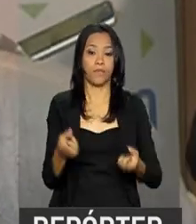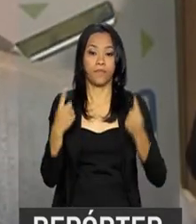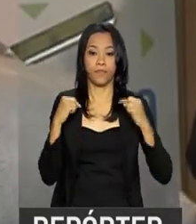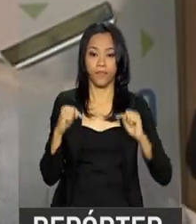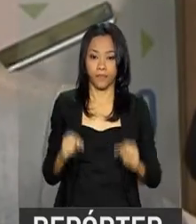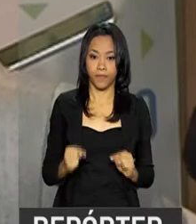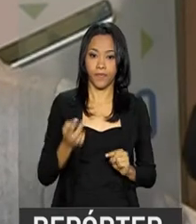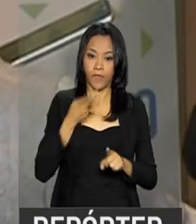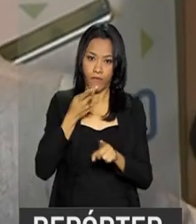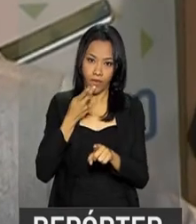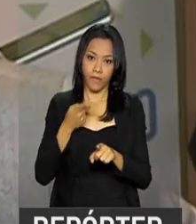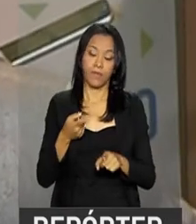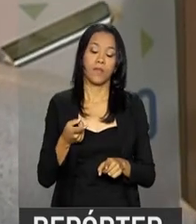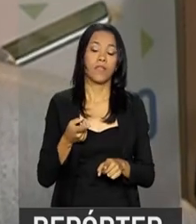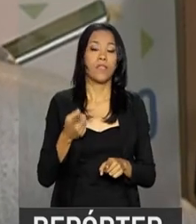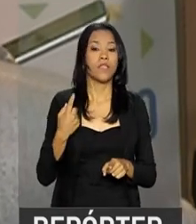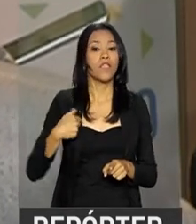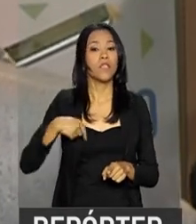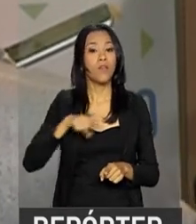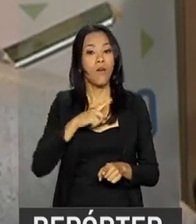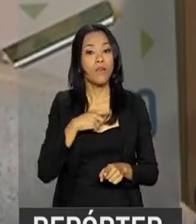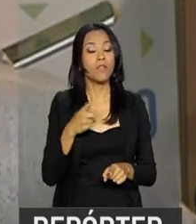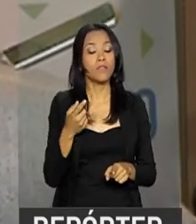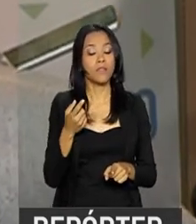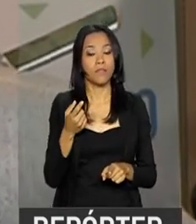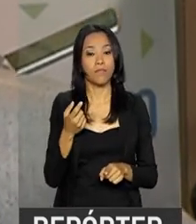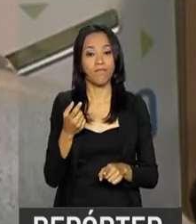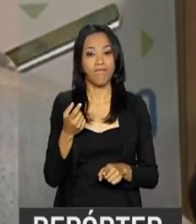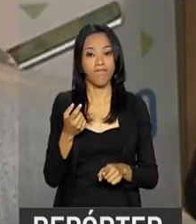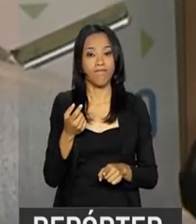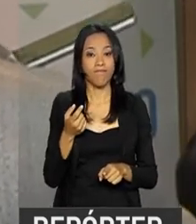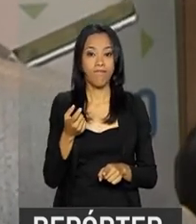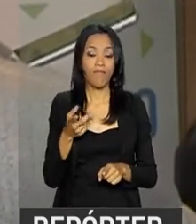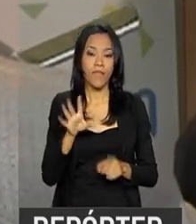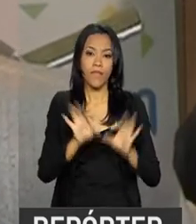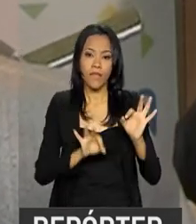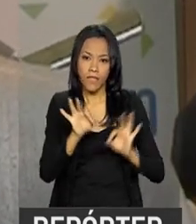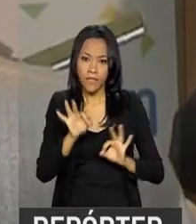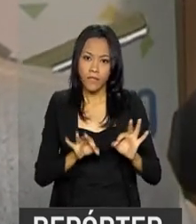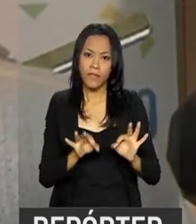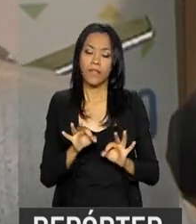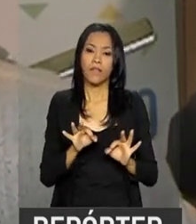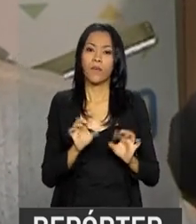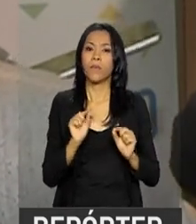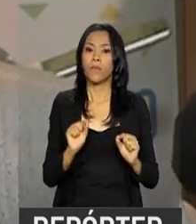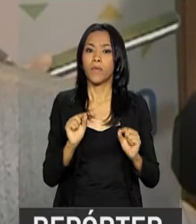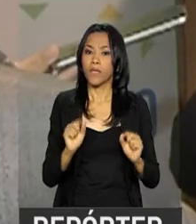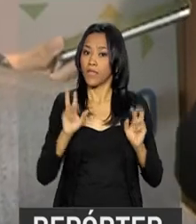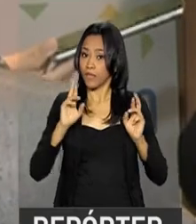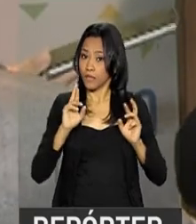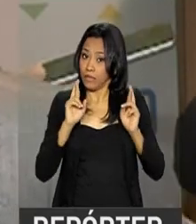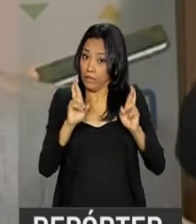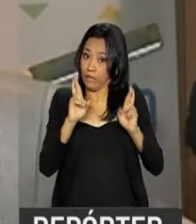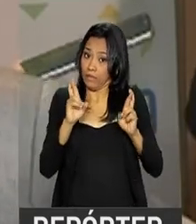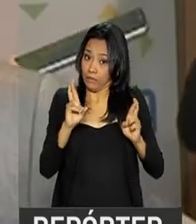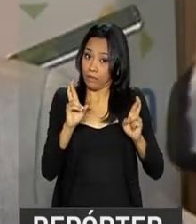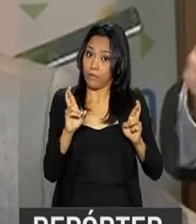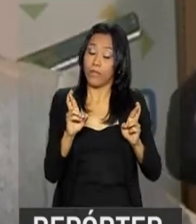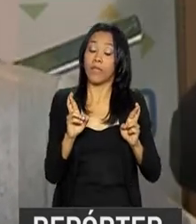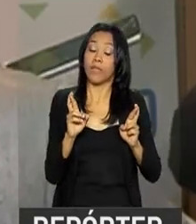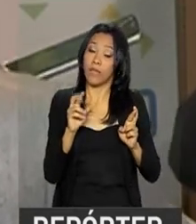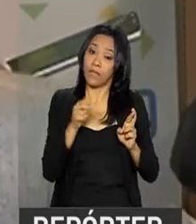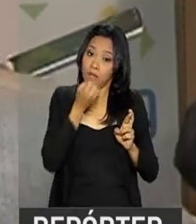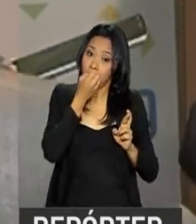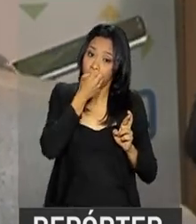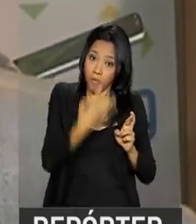nos compete definir limites o que o que se espera é uma expectativa tem uma